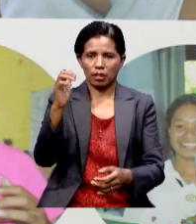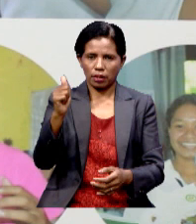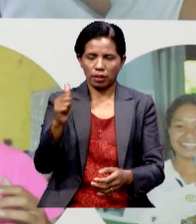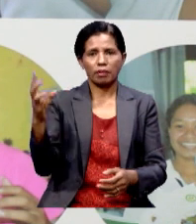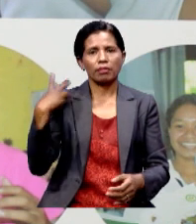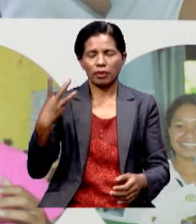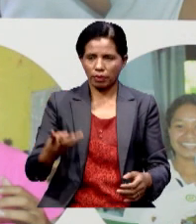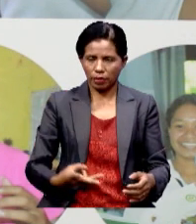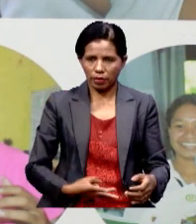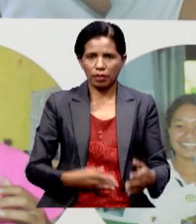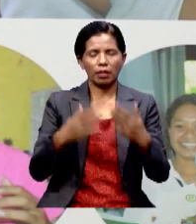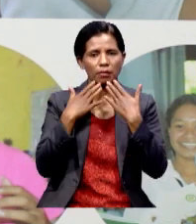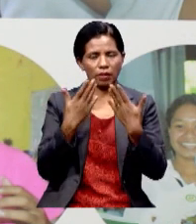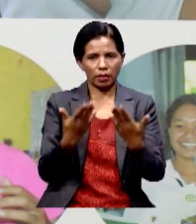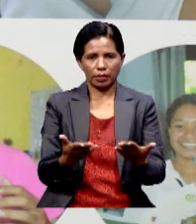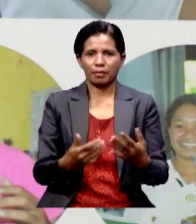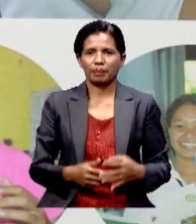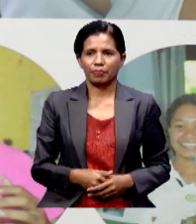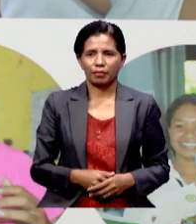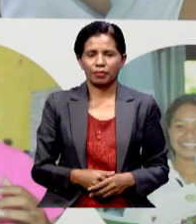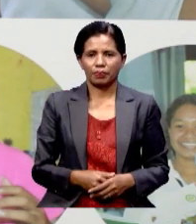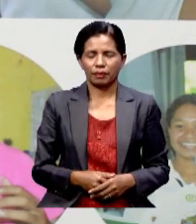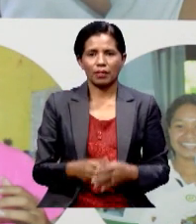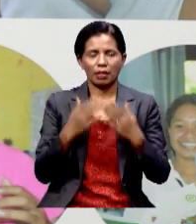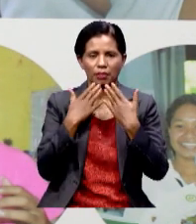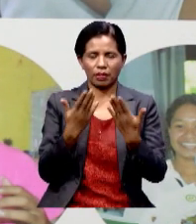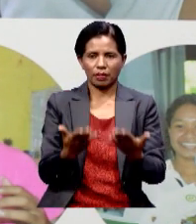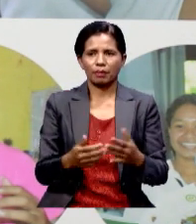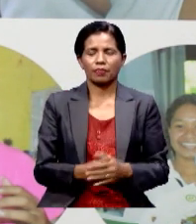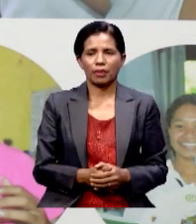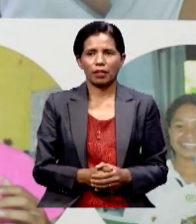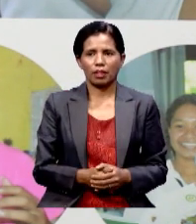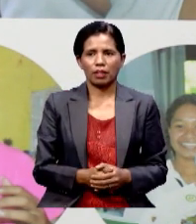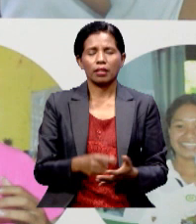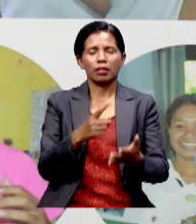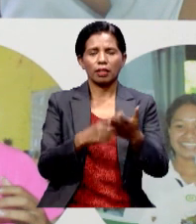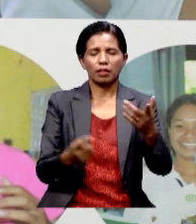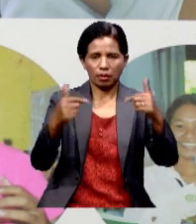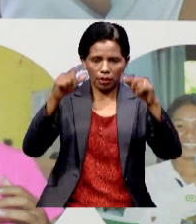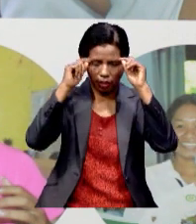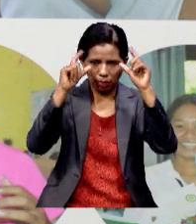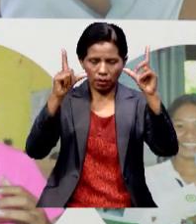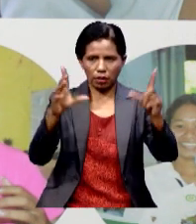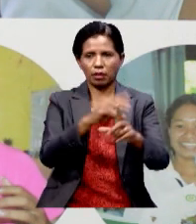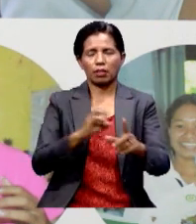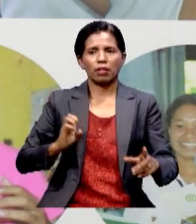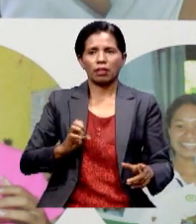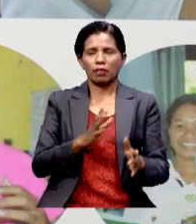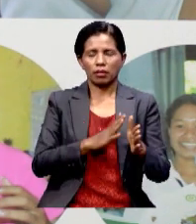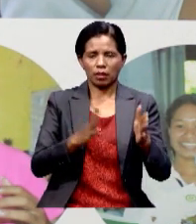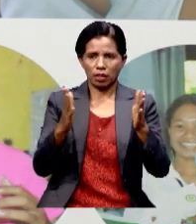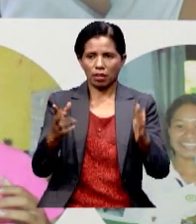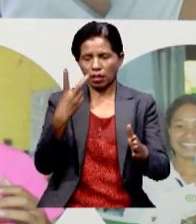bem-vinda. Muito obrigada. É um prazer de tê-la aqui conosco. Obrigada. Catarina, esta é a terceira vez que vem a Timor-Leste enquanto embaixadora da Boa Vontade